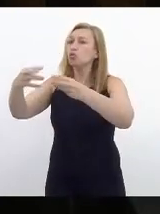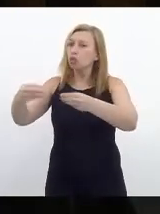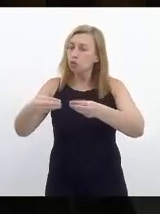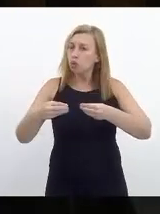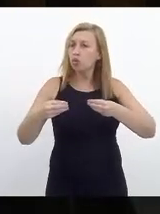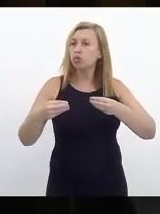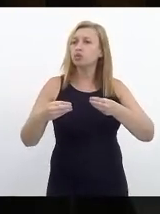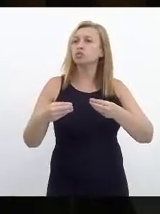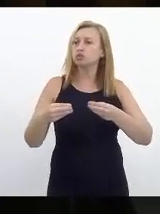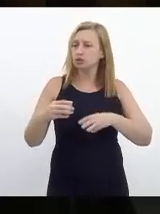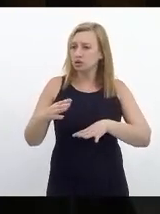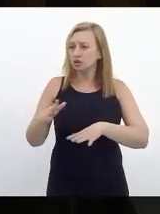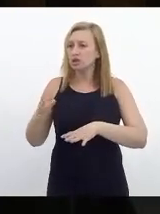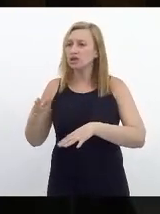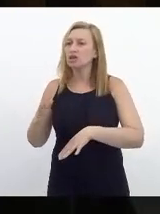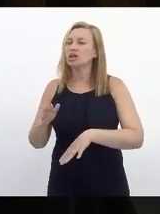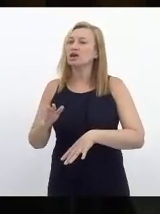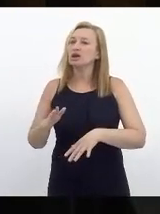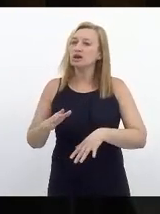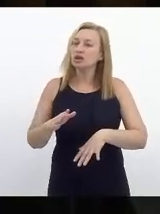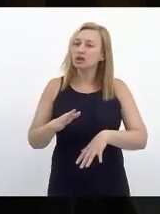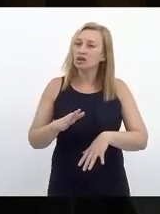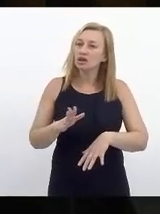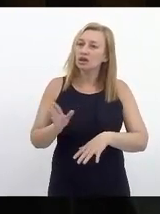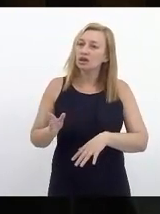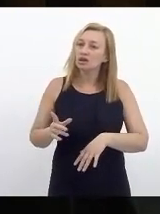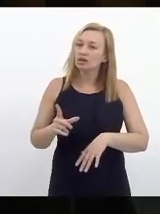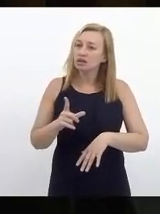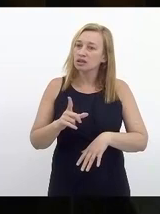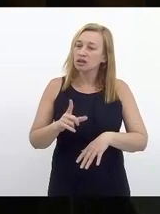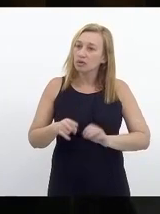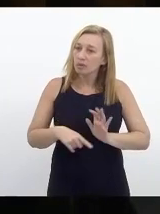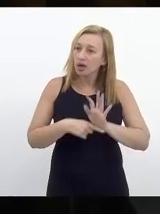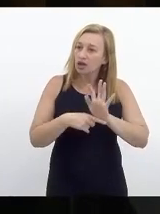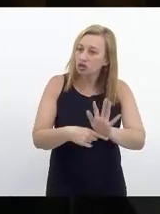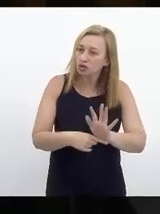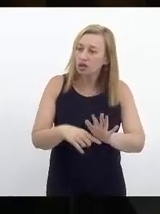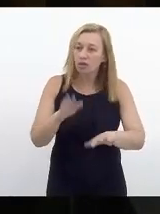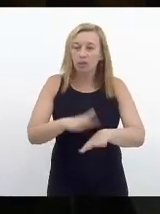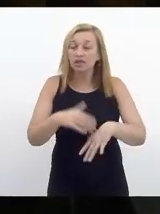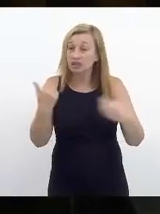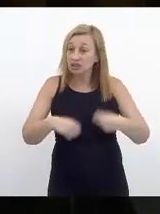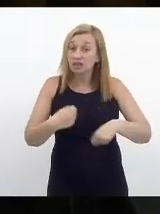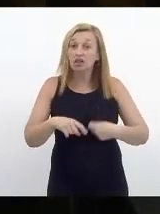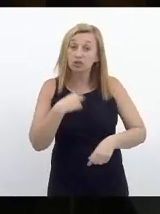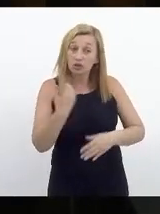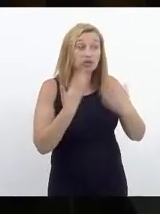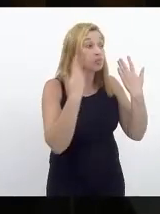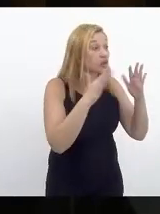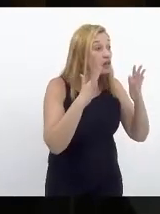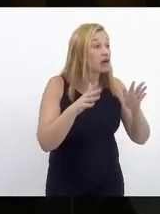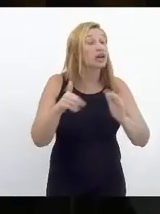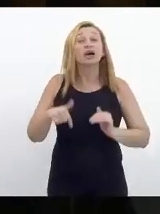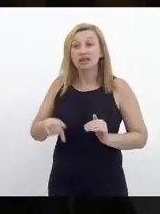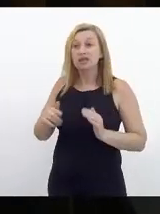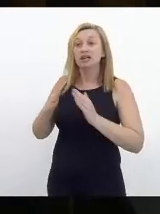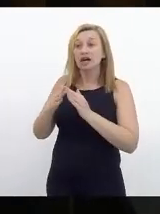para os mais necessitados, nós aplaudimos. Esta casa já aprovou o